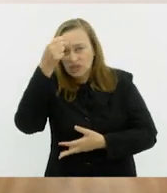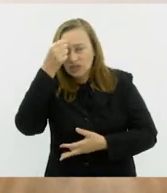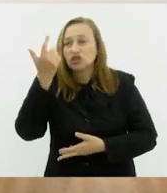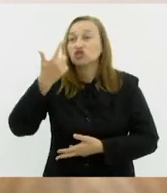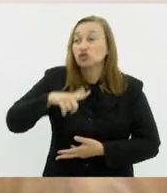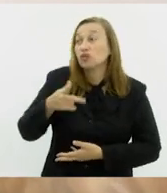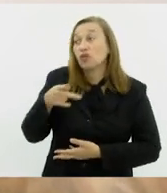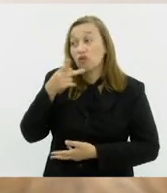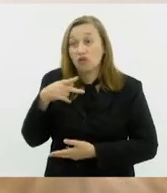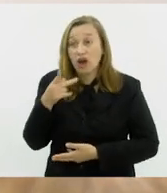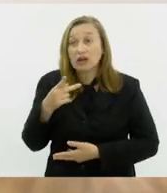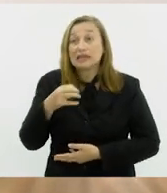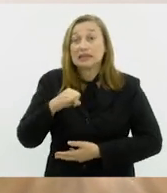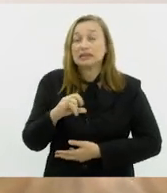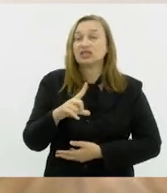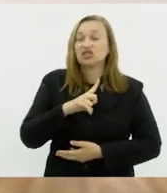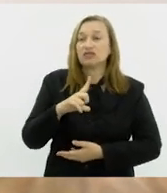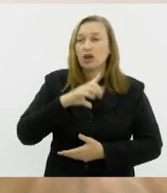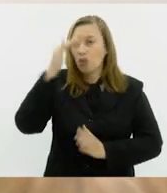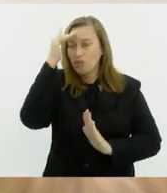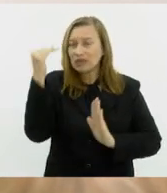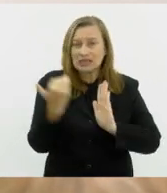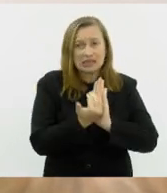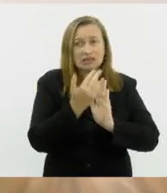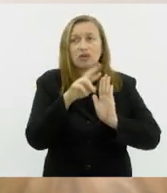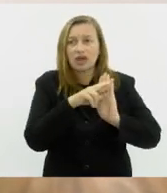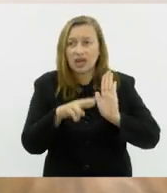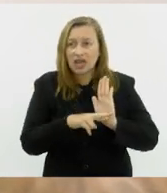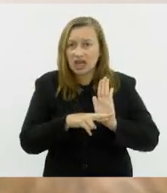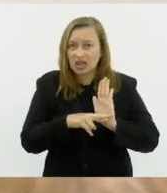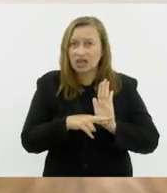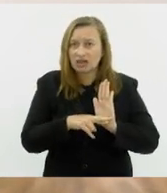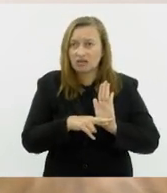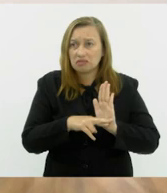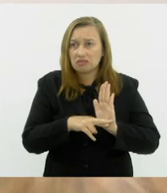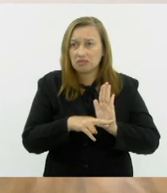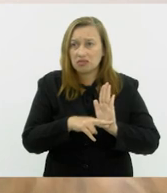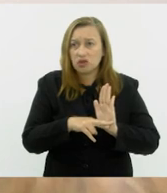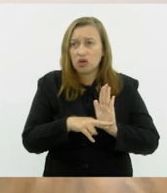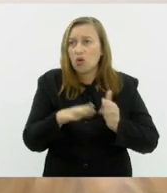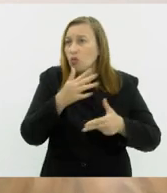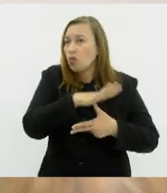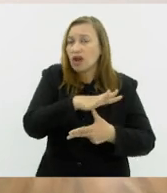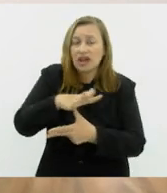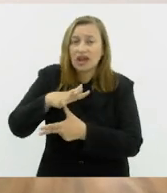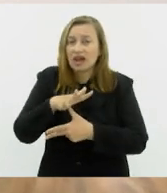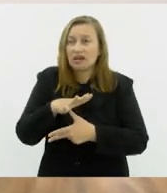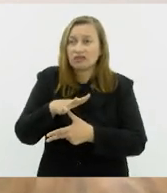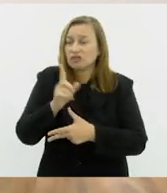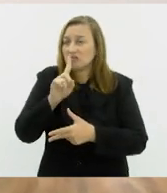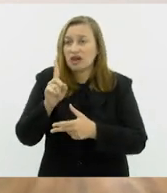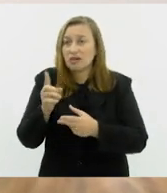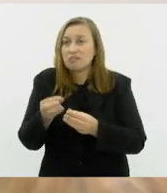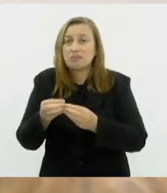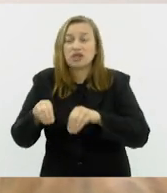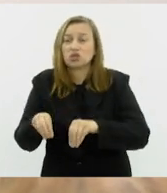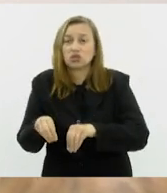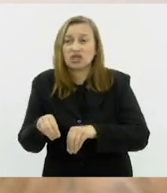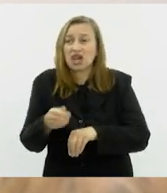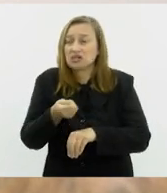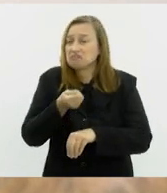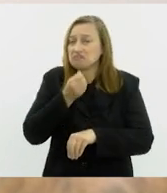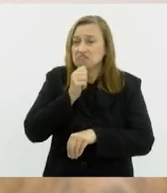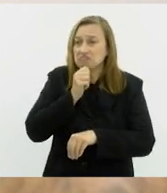que eu digo. Se a gente estiver cumprindo a regra, a gente não vai, o helicóptero não vai perturbar ninguém, o avião não vai perturbar ninguém e vai